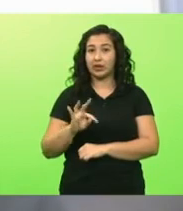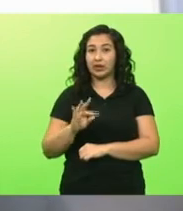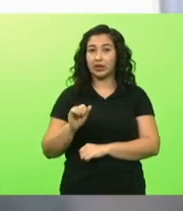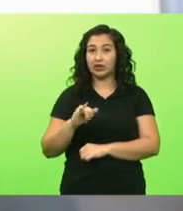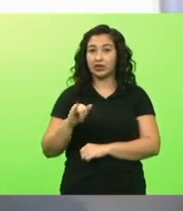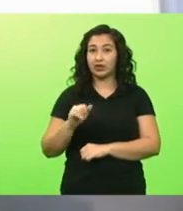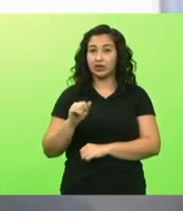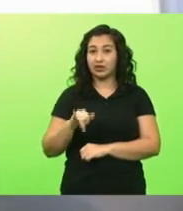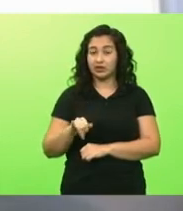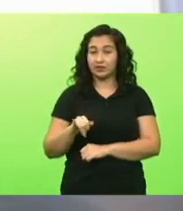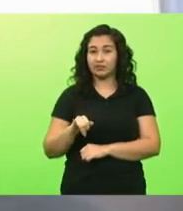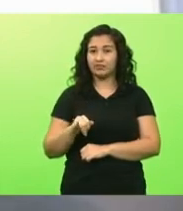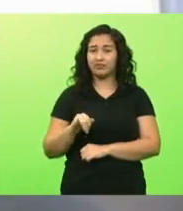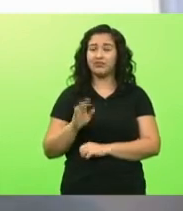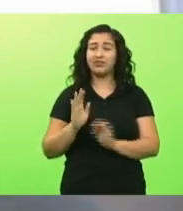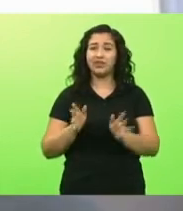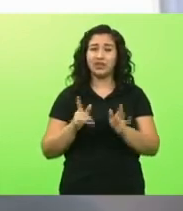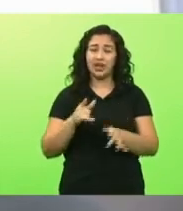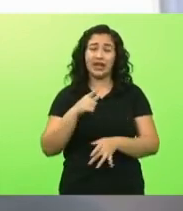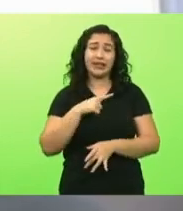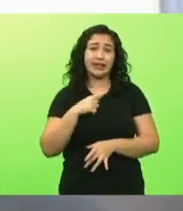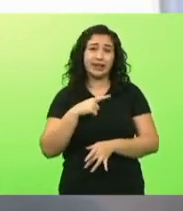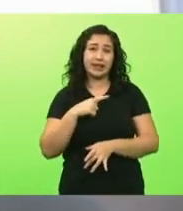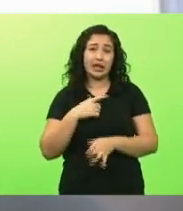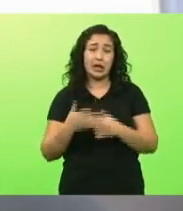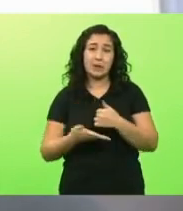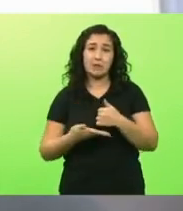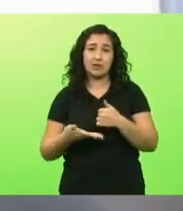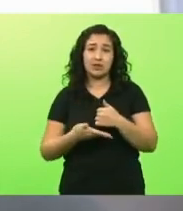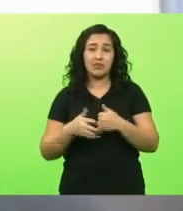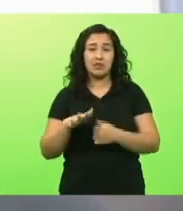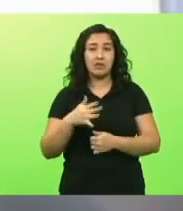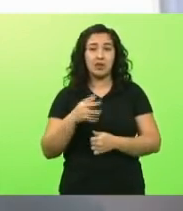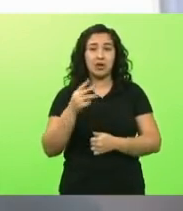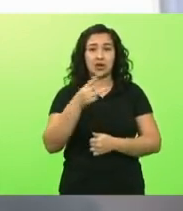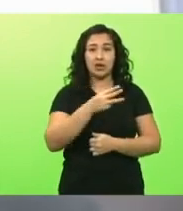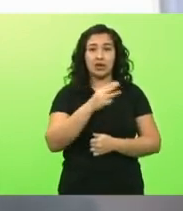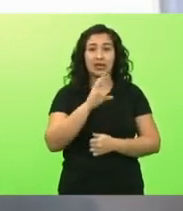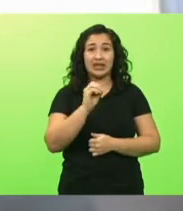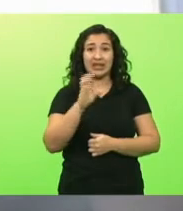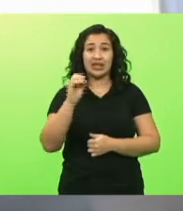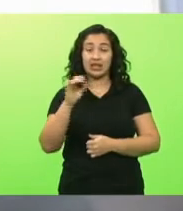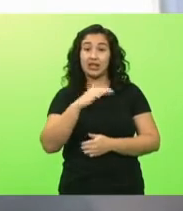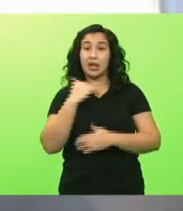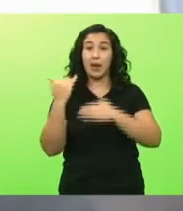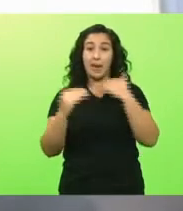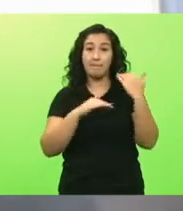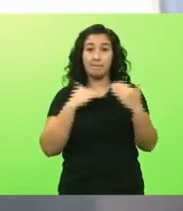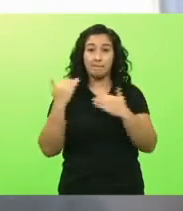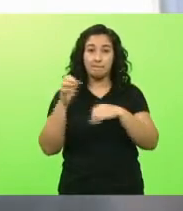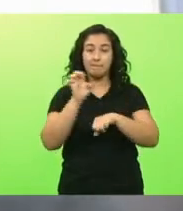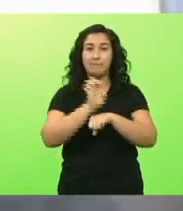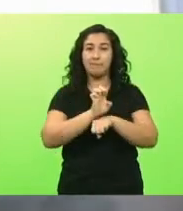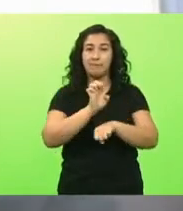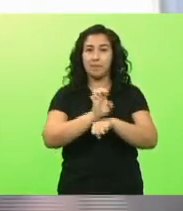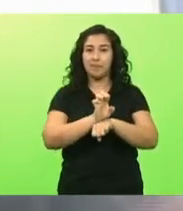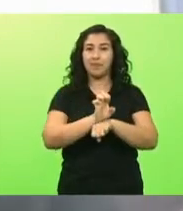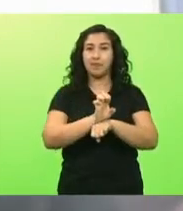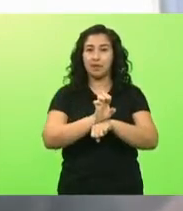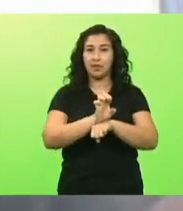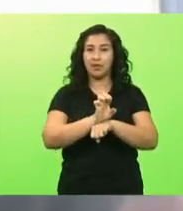tivemos basicamente em torno de 300 mortes no estado